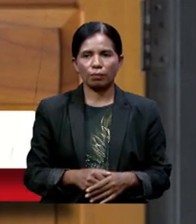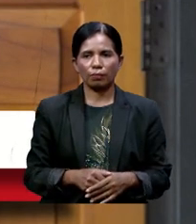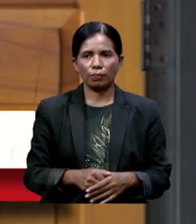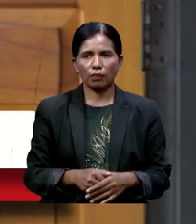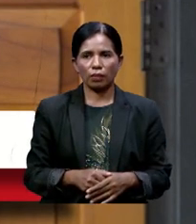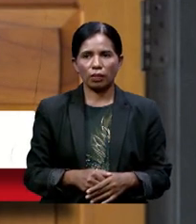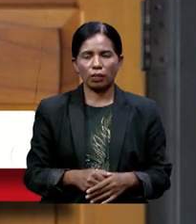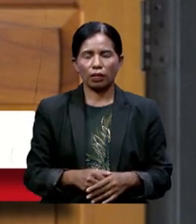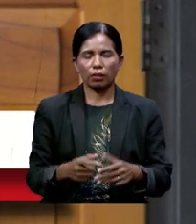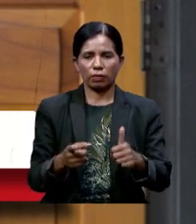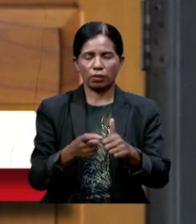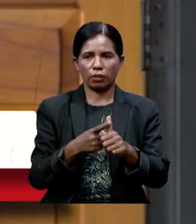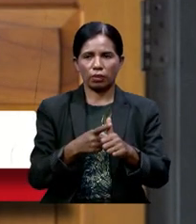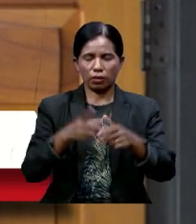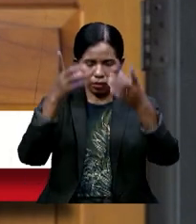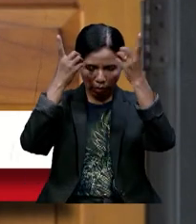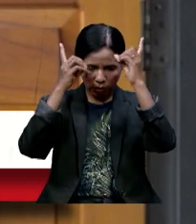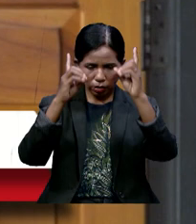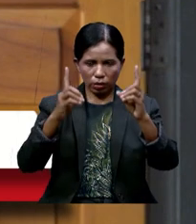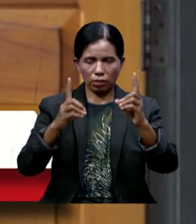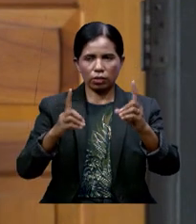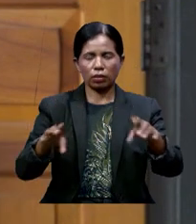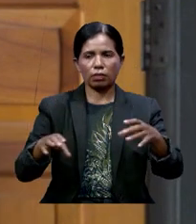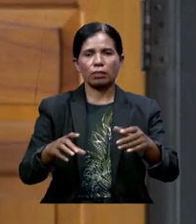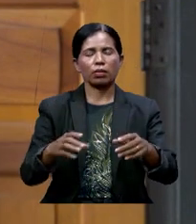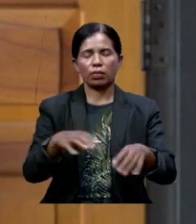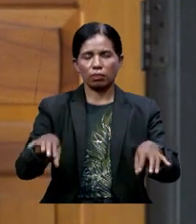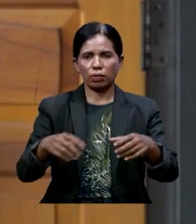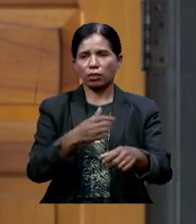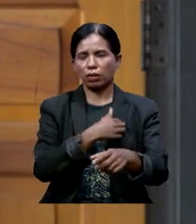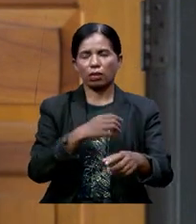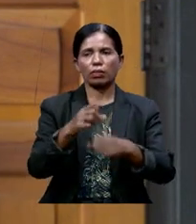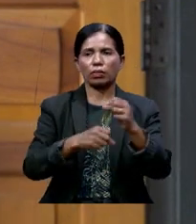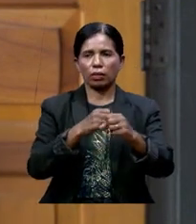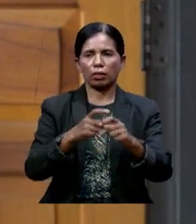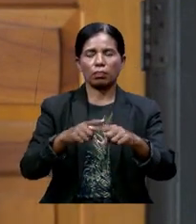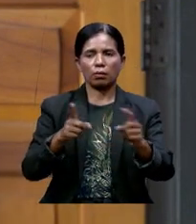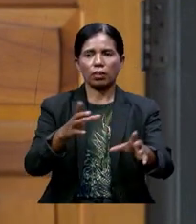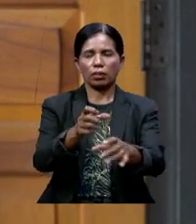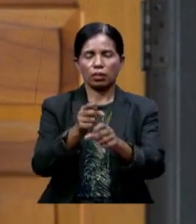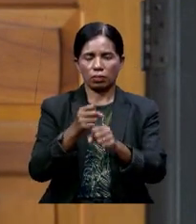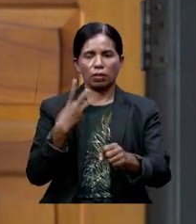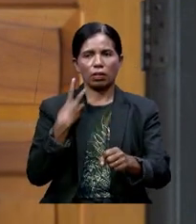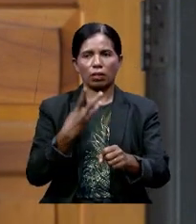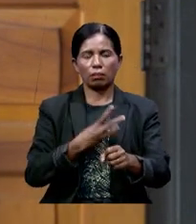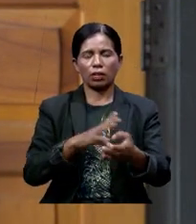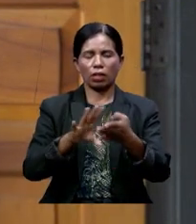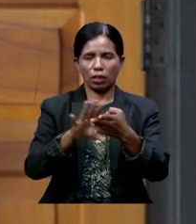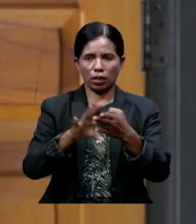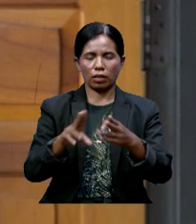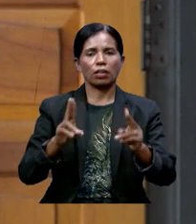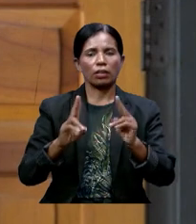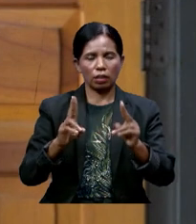foi uma lecida autotina, mas vê pela simultânea minha, pedido de urgente